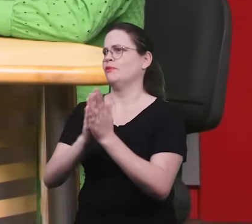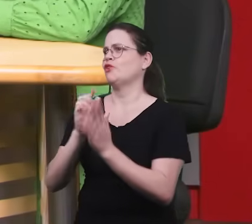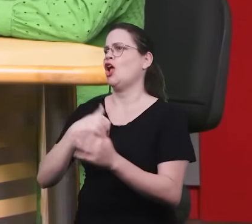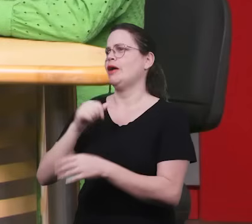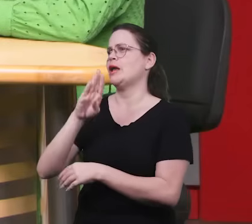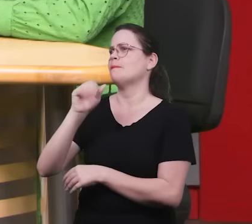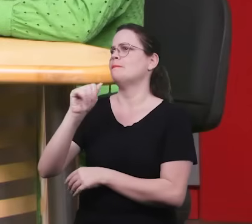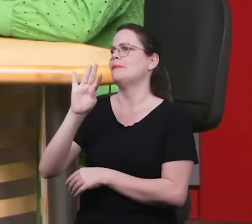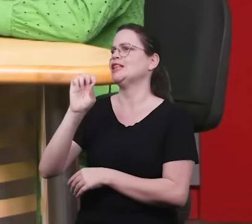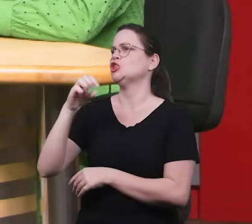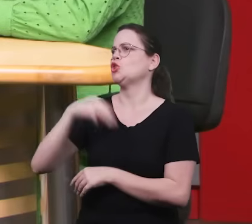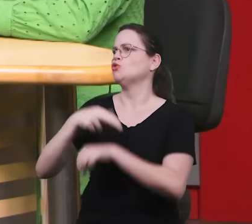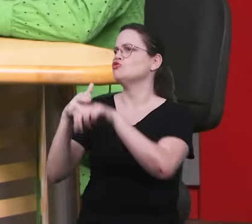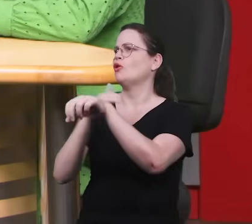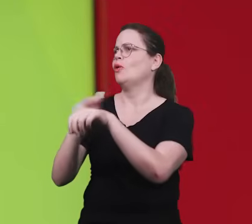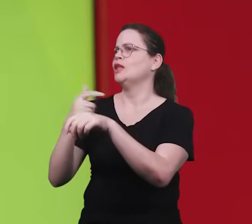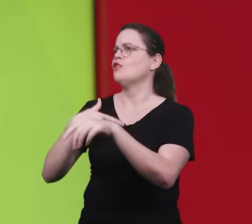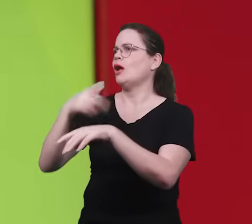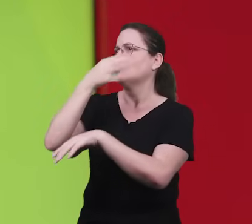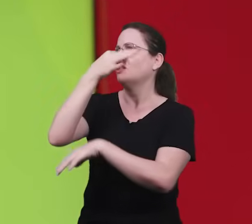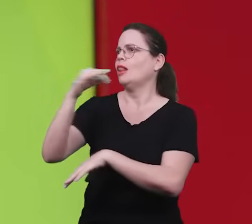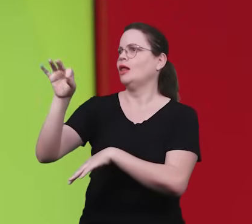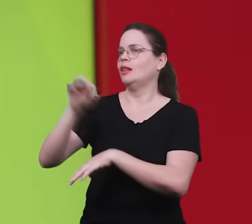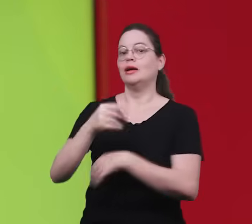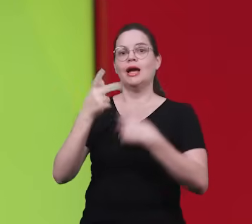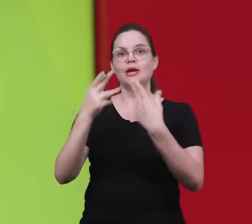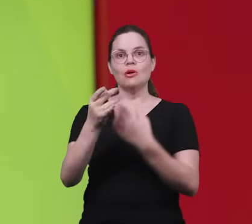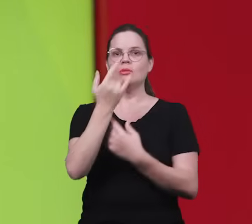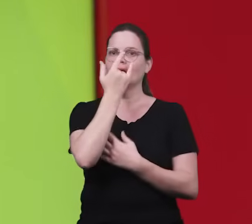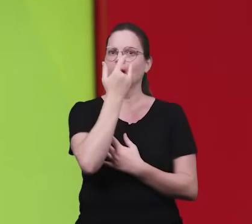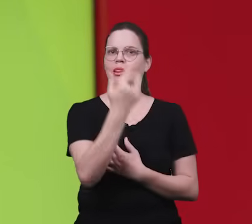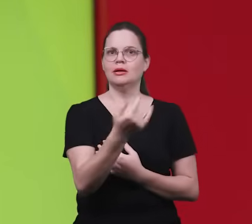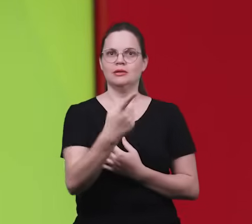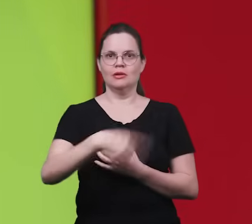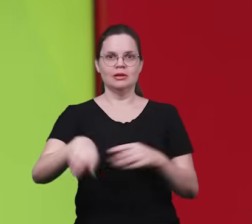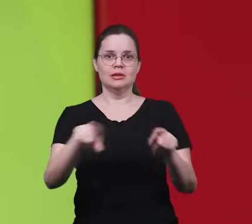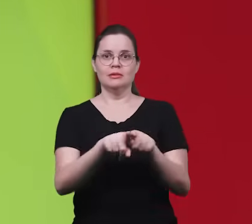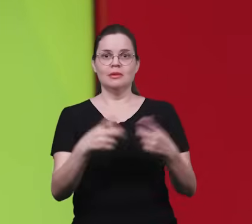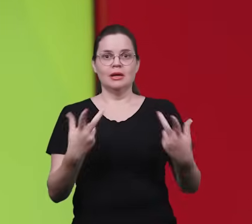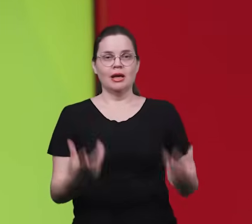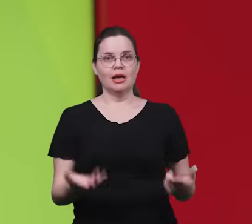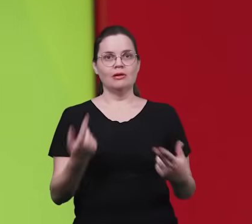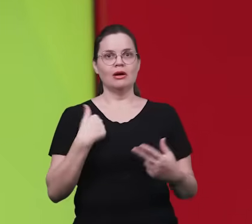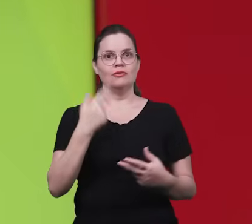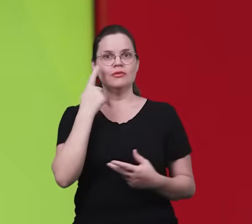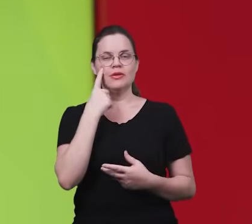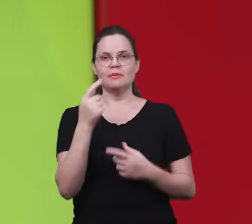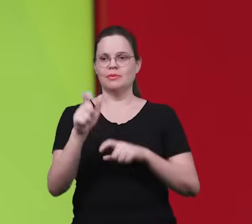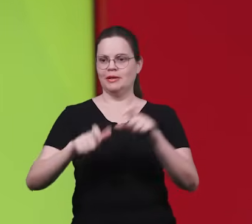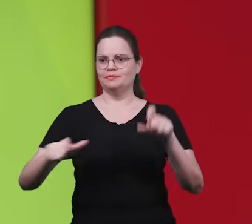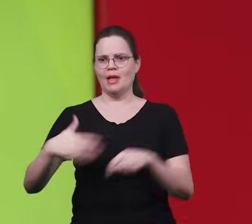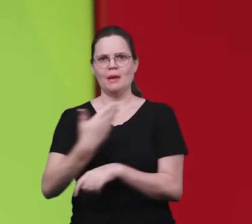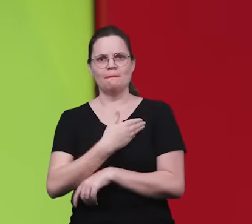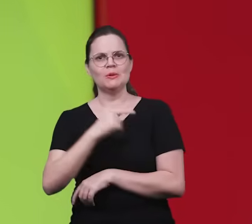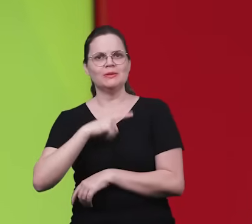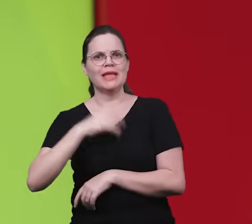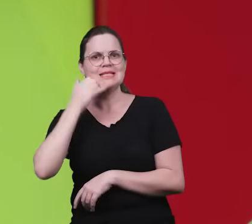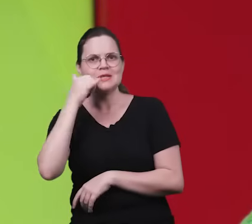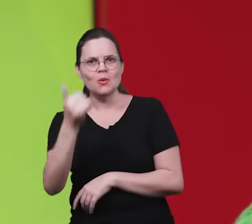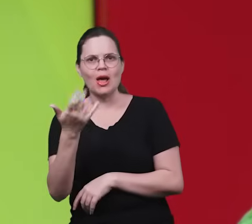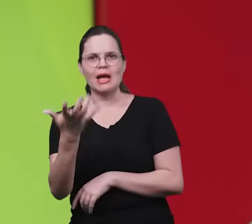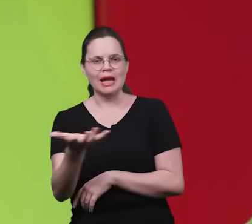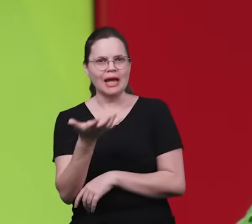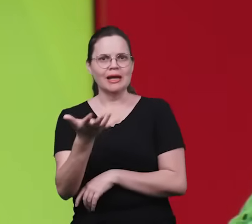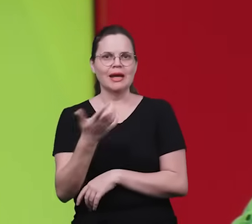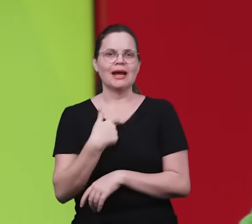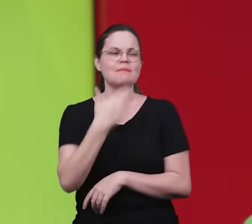Carla traz também é muito movido por essa publicidade que eles ficam vendo, movido pelos colegas. E aí